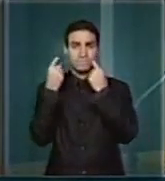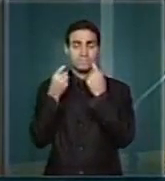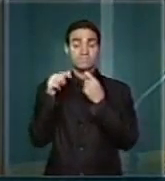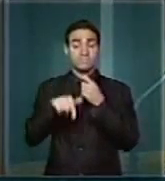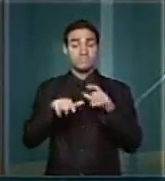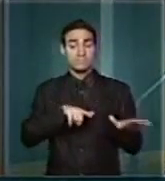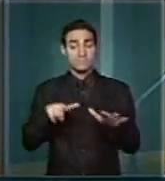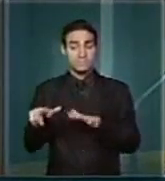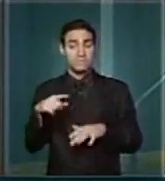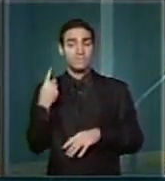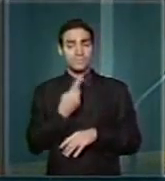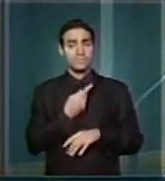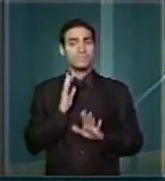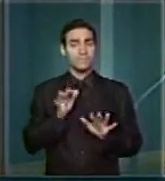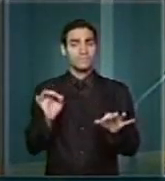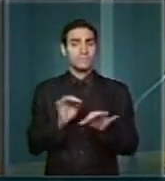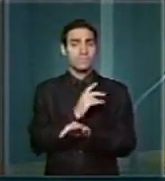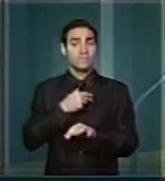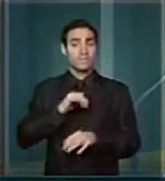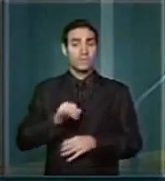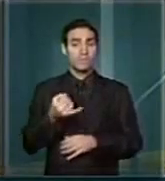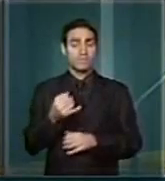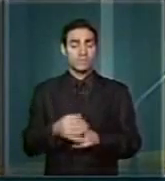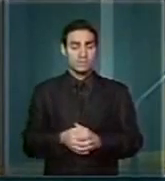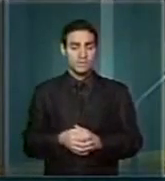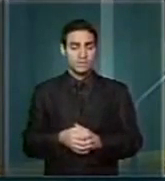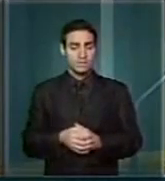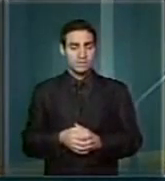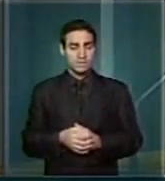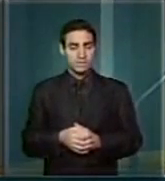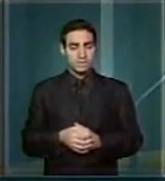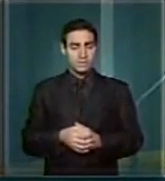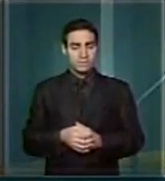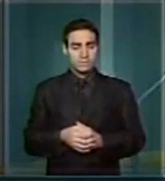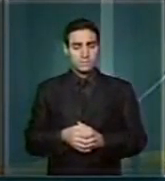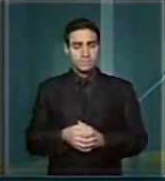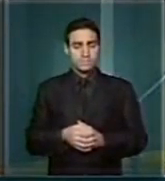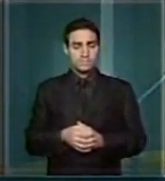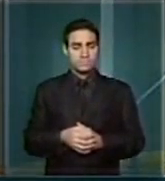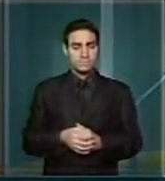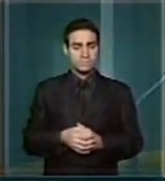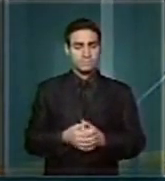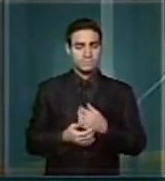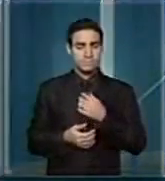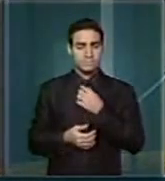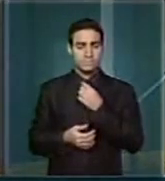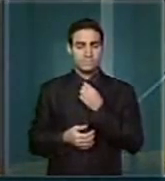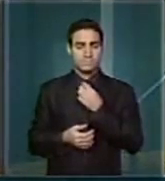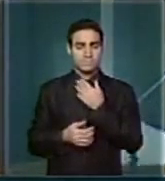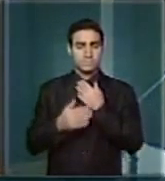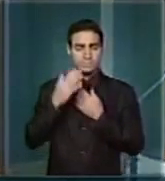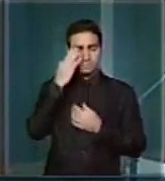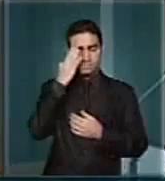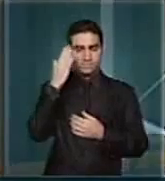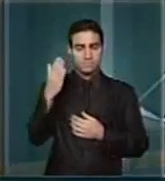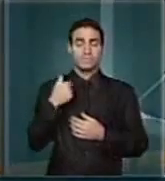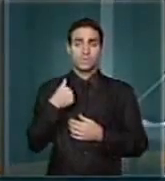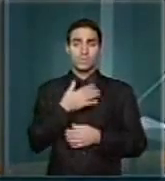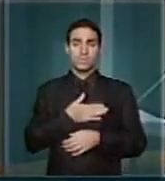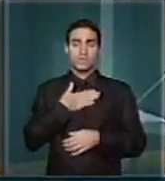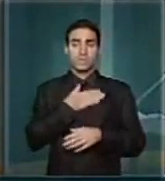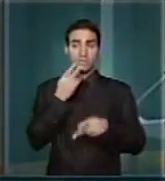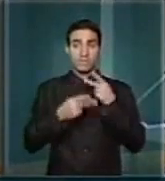essa semana nós aproveitamos para fazer essa divulgação. Para completar, presidente. Mais um minuto, senhor. Muito obrigado. Eu gostaria